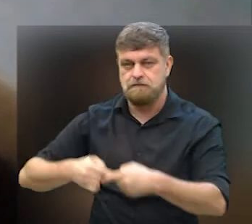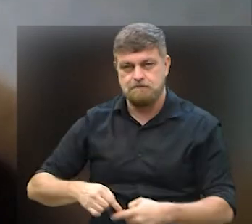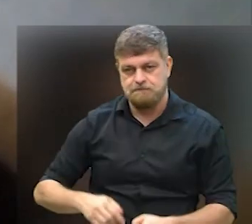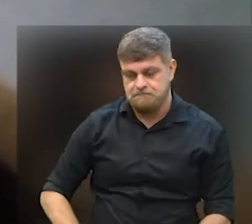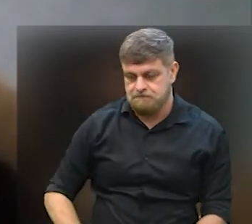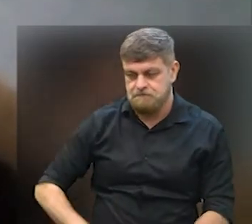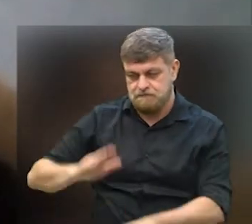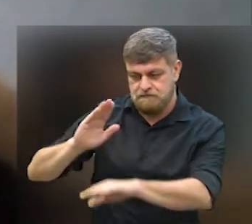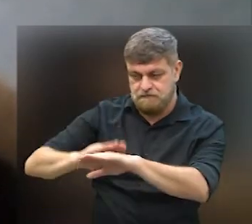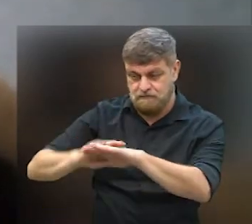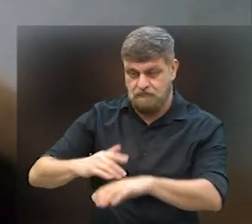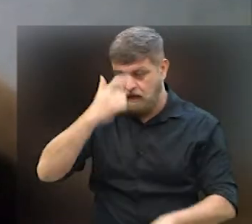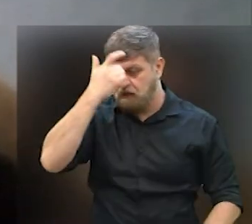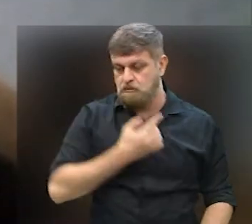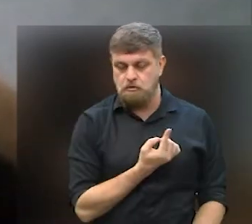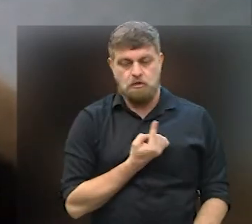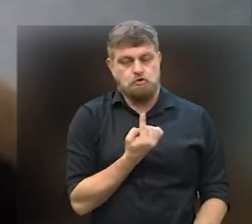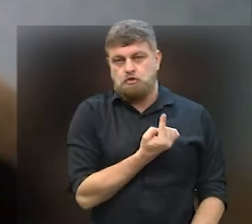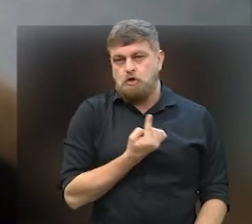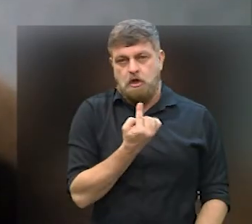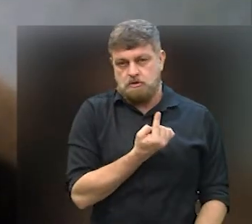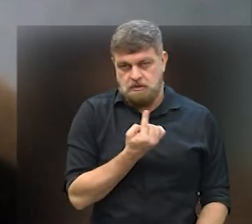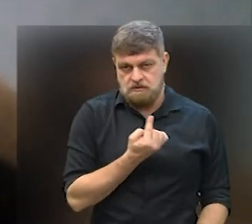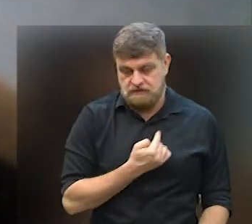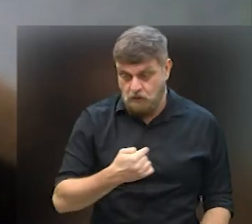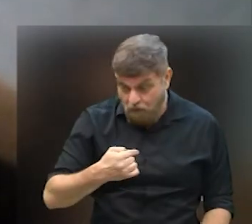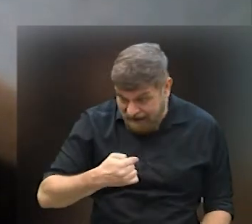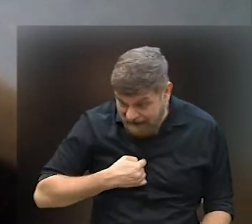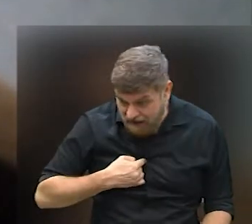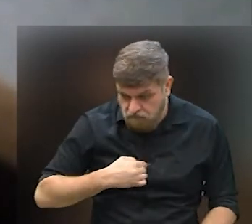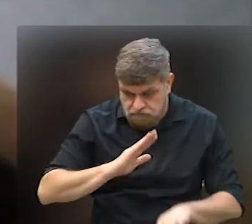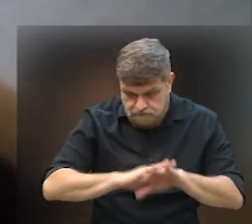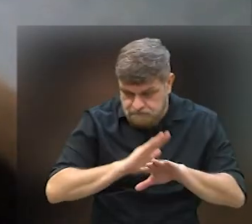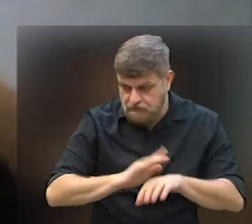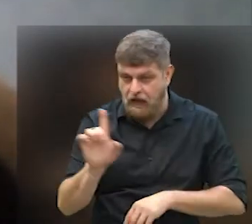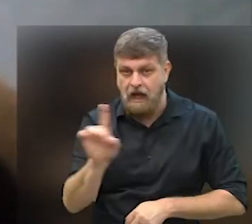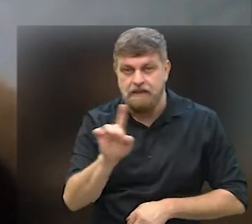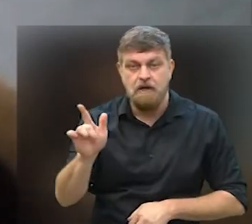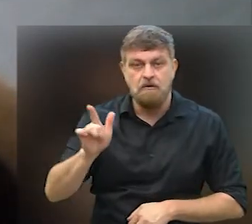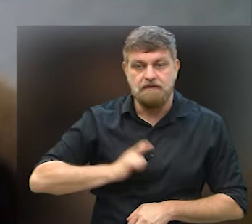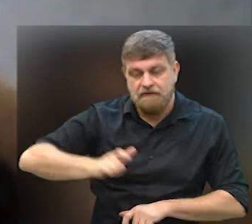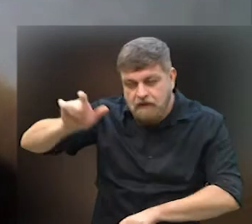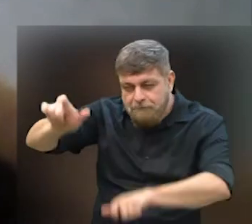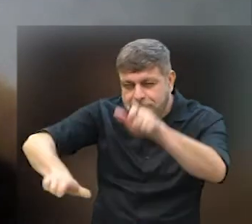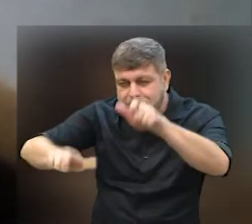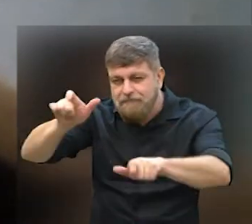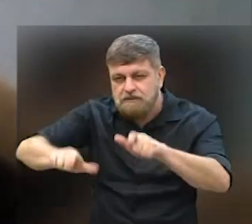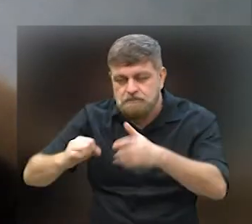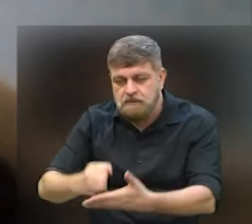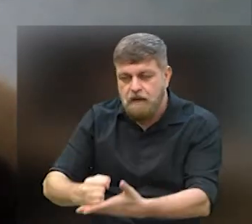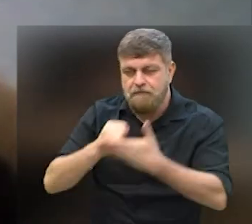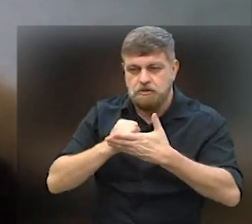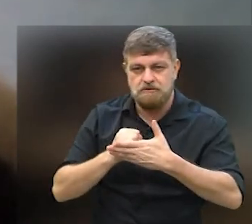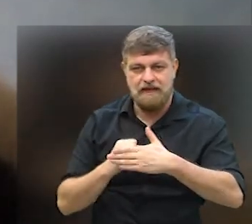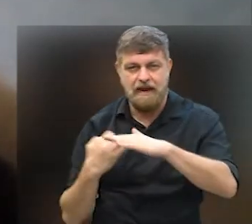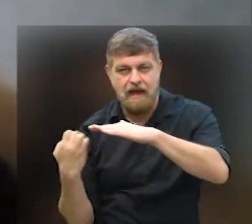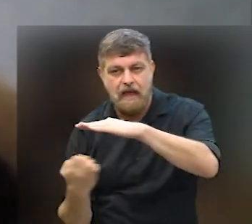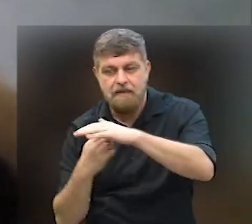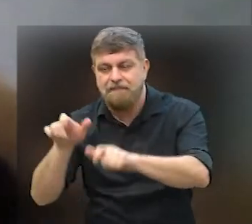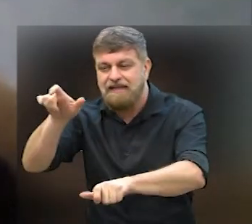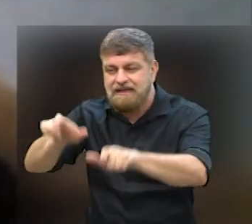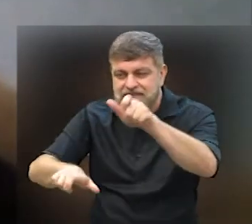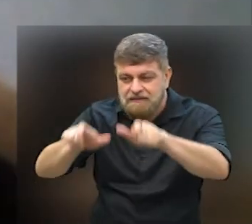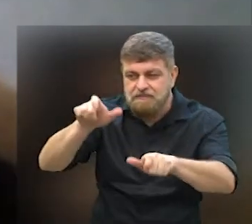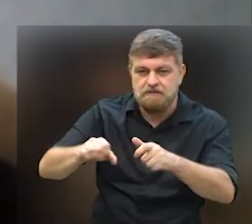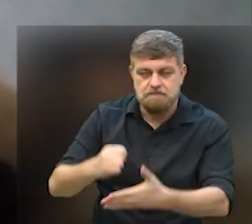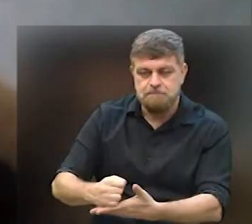certeza absoluta de que eu não consegui essa realização sozinha. Houve muito engajamento de pessoas físicas, de